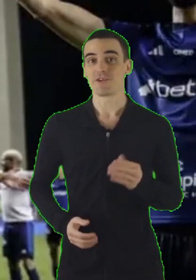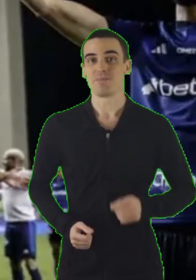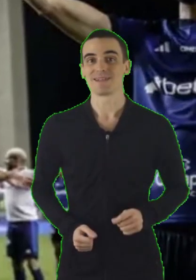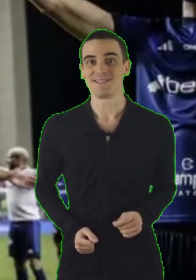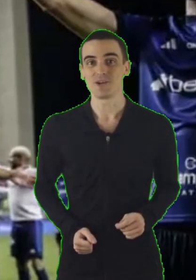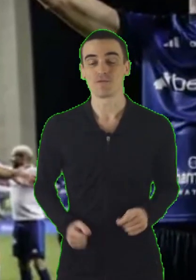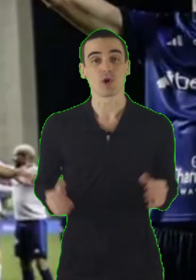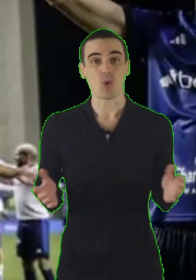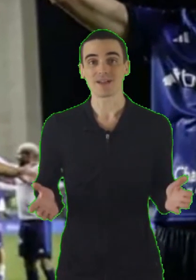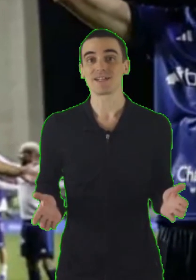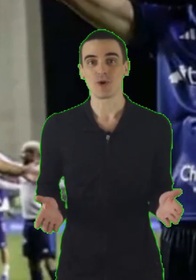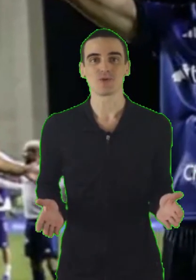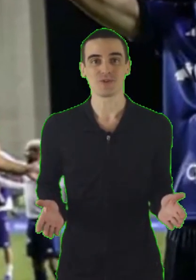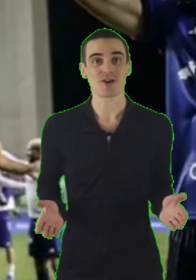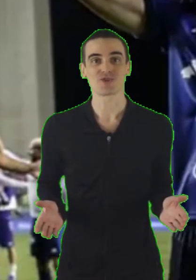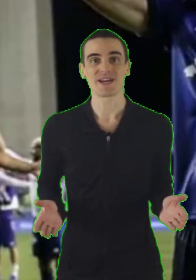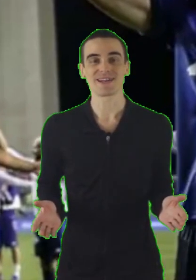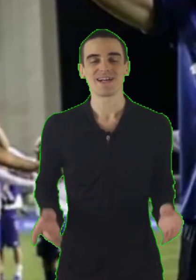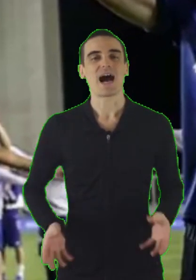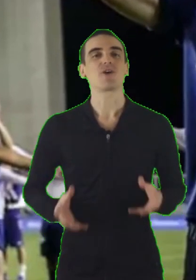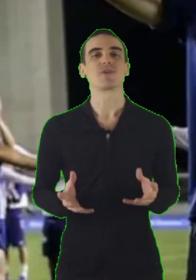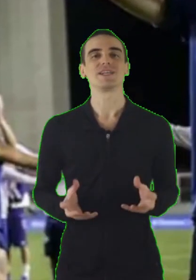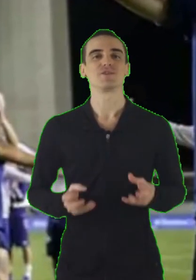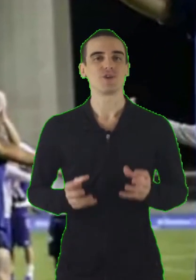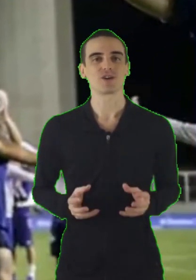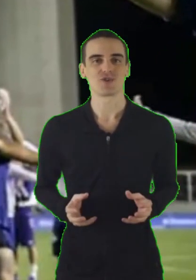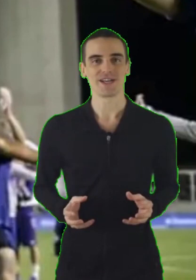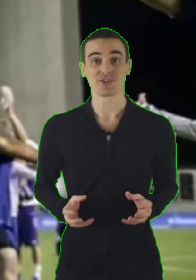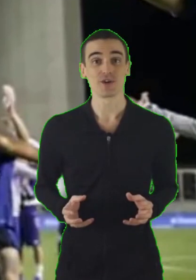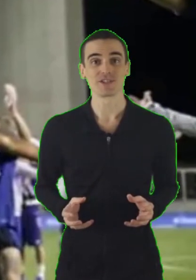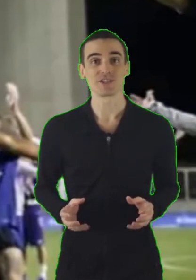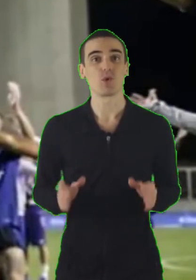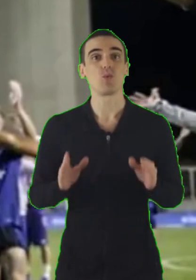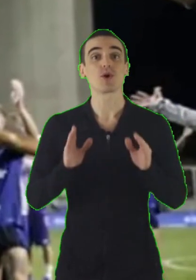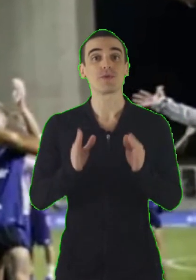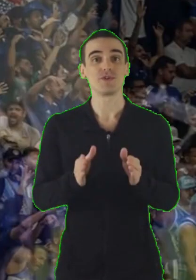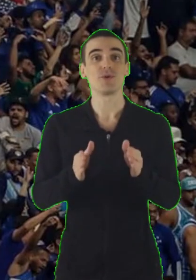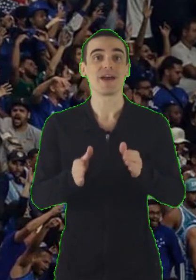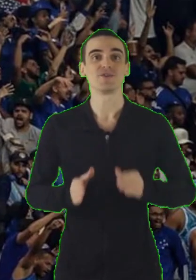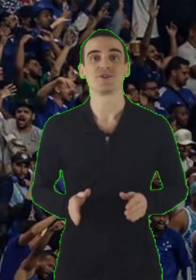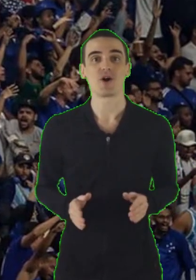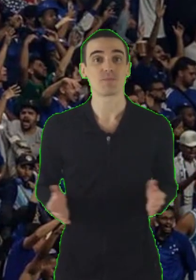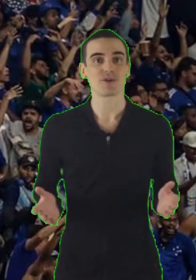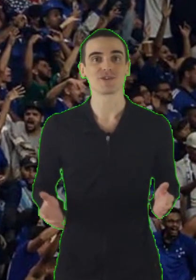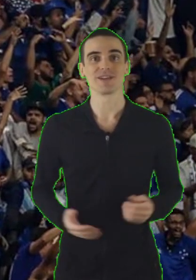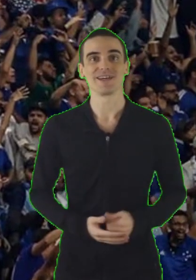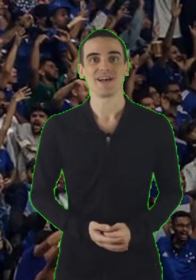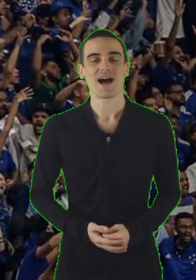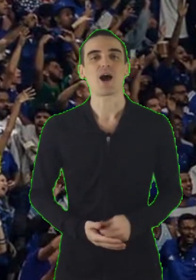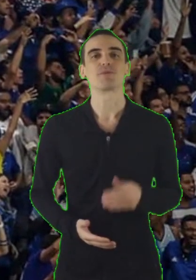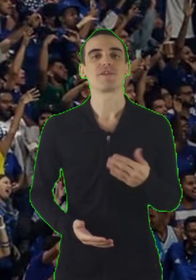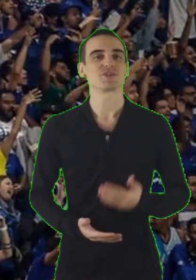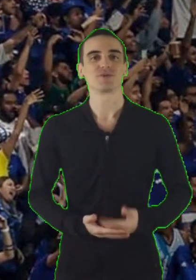Urgente! Ronaldo se aproxima de acordo para contar com o futebol do meia do River Plate da Argentina. Fala, torcedor do